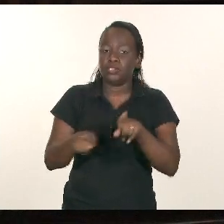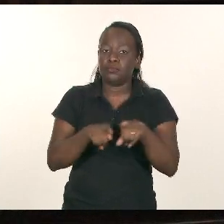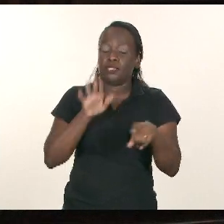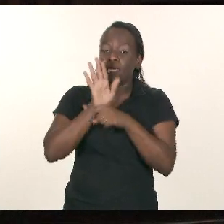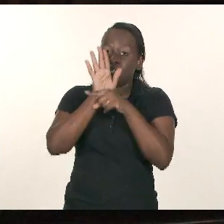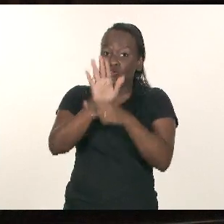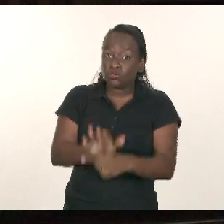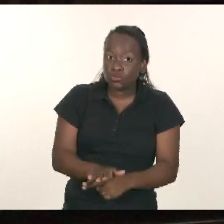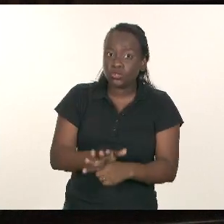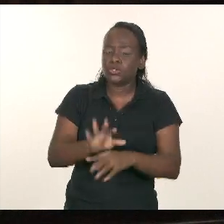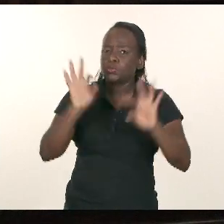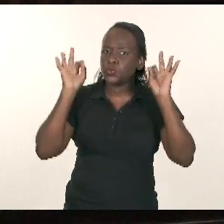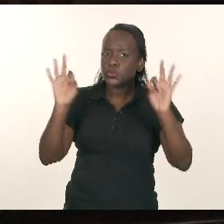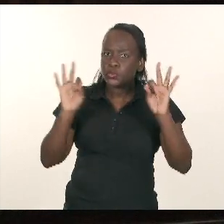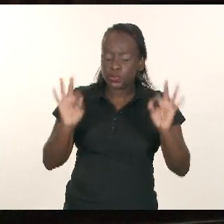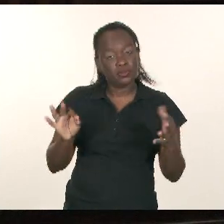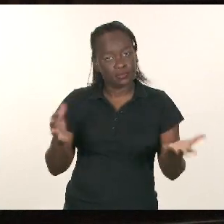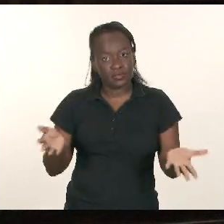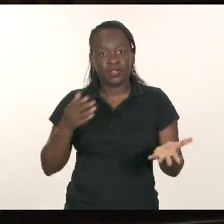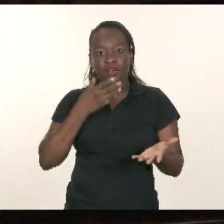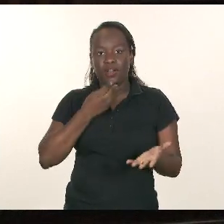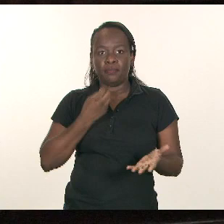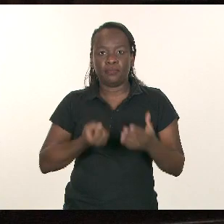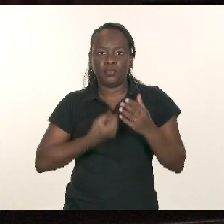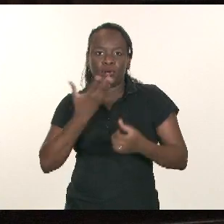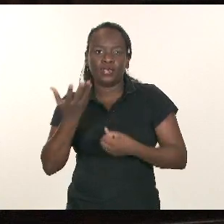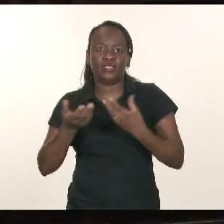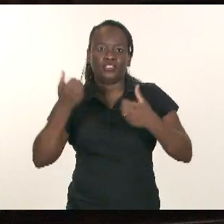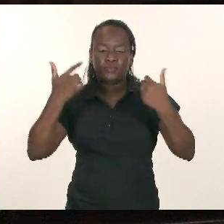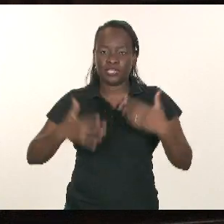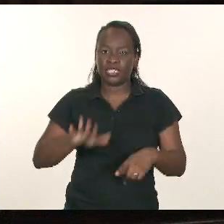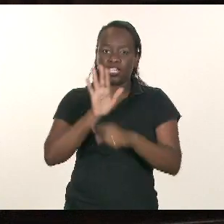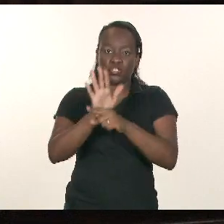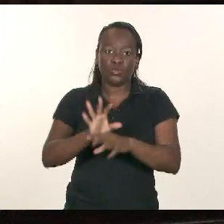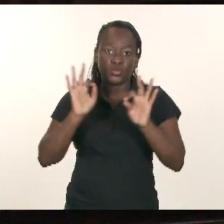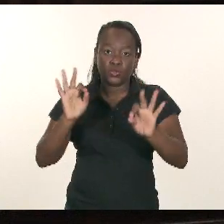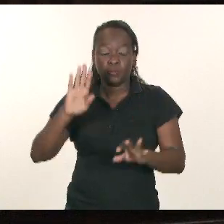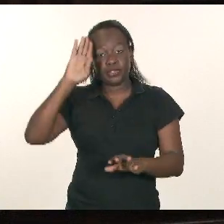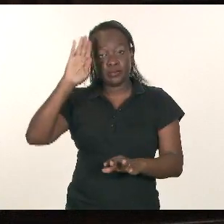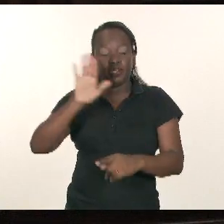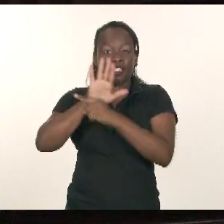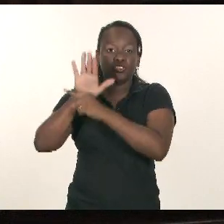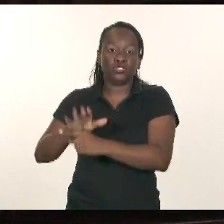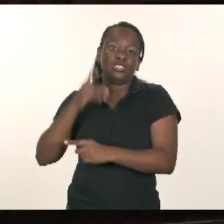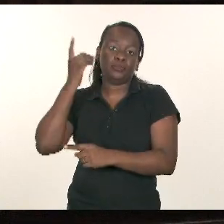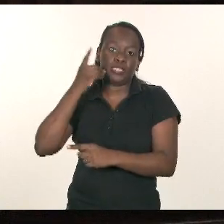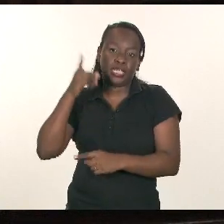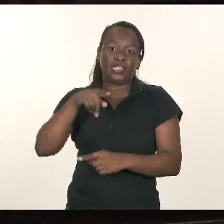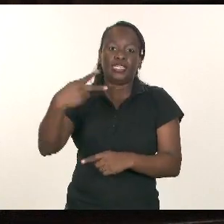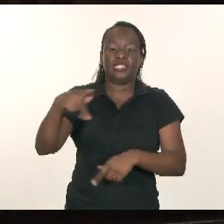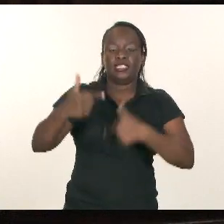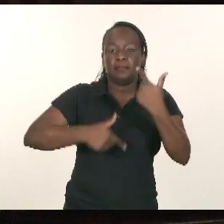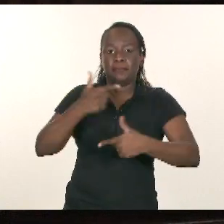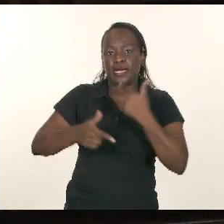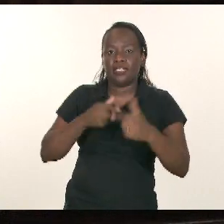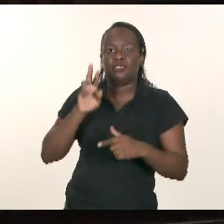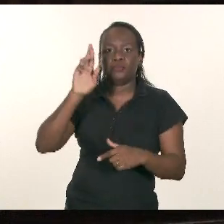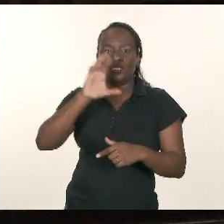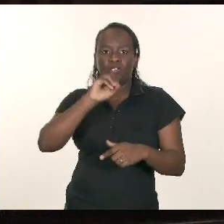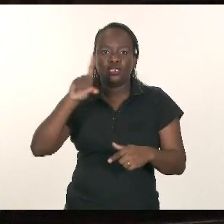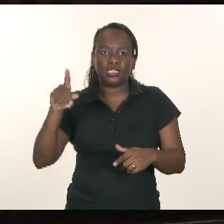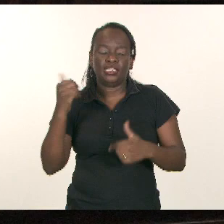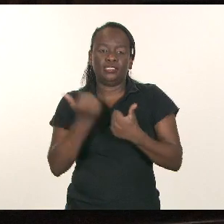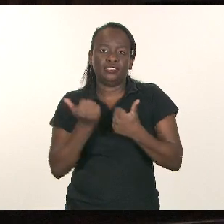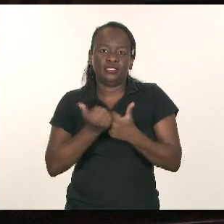pelo auxílio luxuoso, como diria o poeta, que vem prestando, sobretudo a nós, deputados, através do trabalho que vem coordenando na